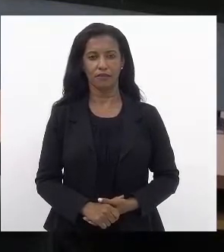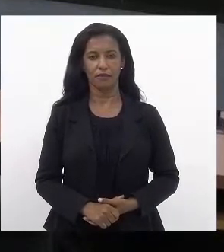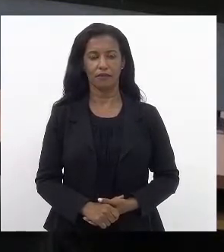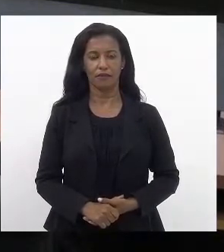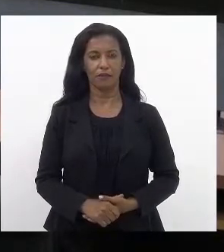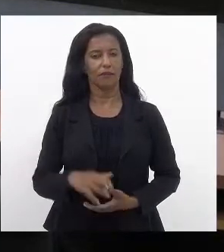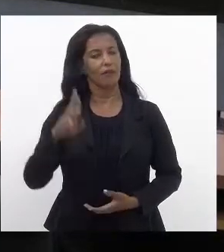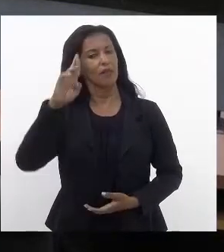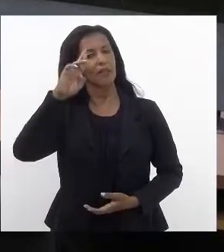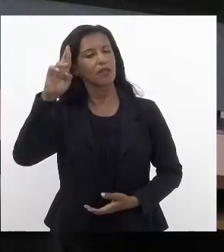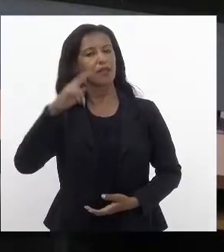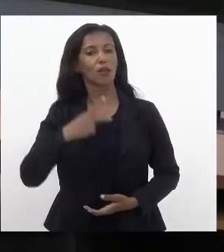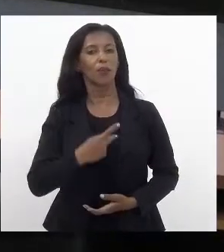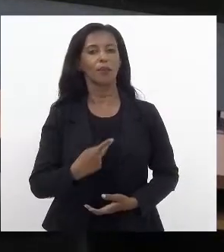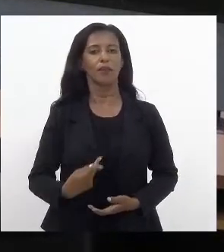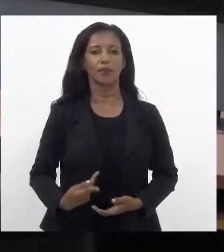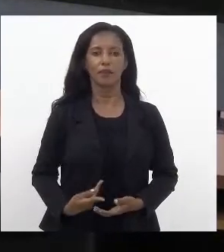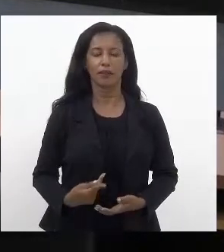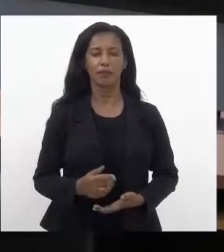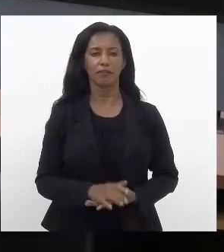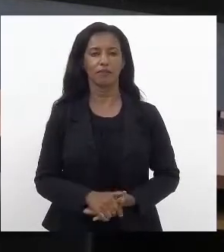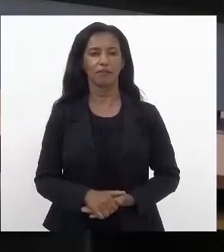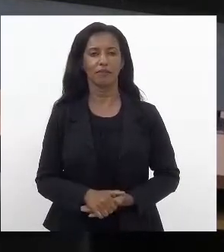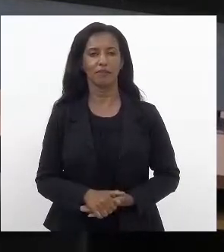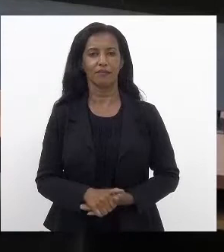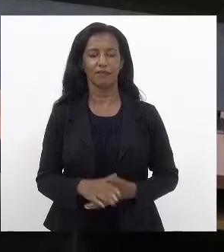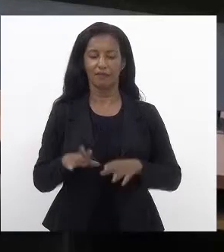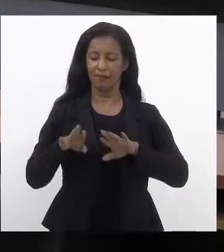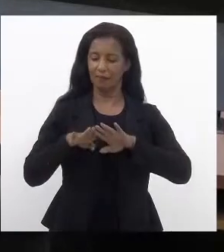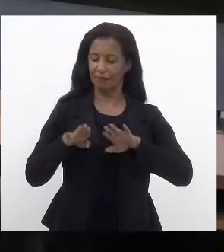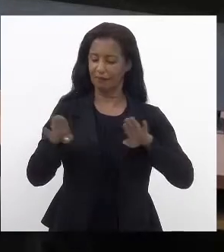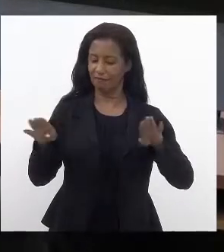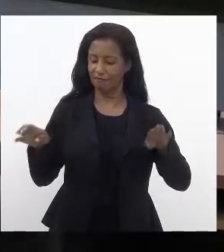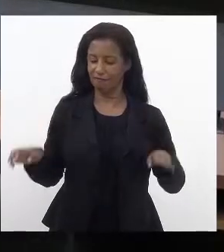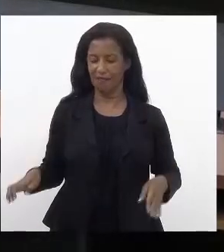Senhor presidente da mesa,